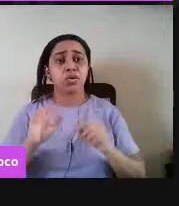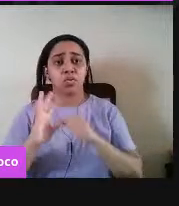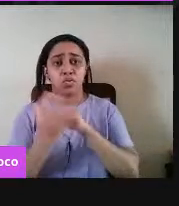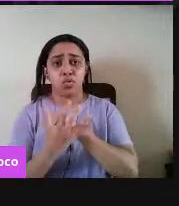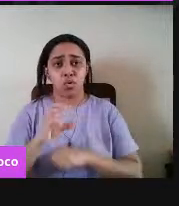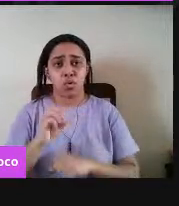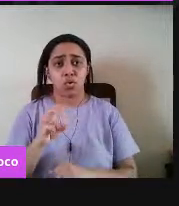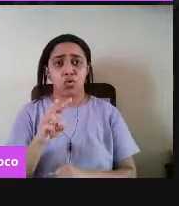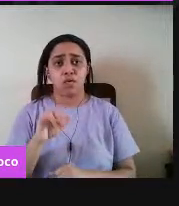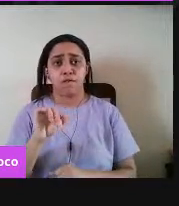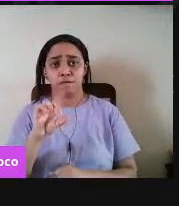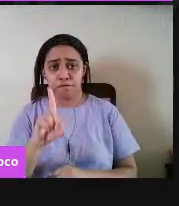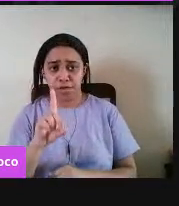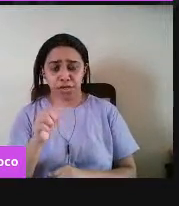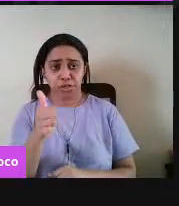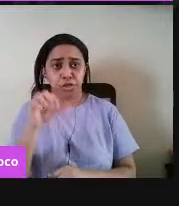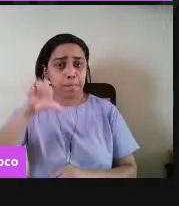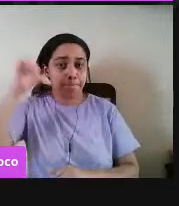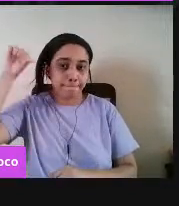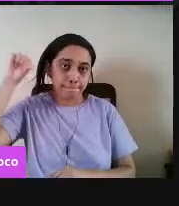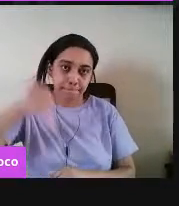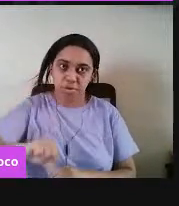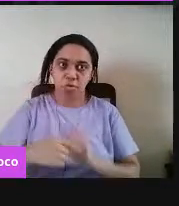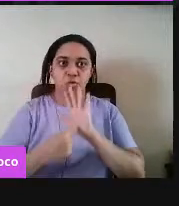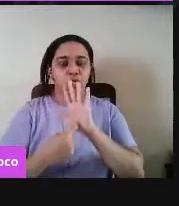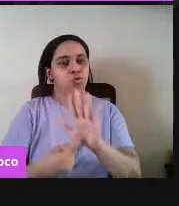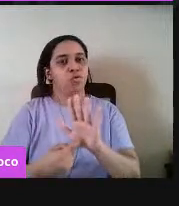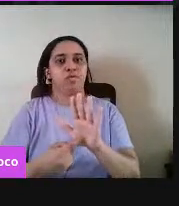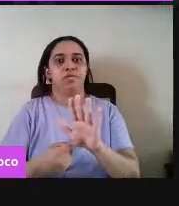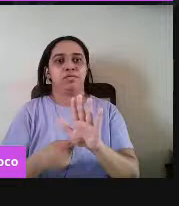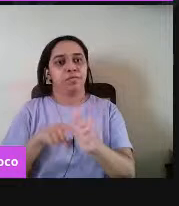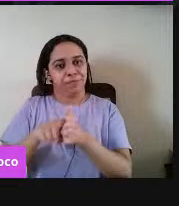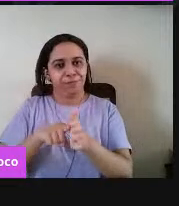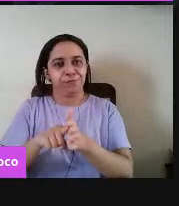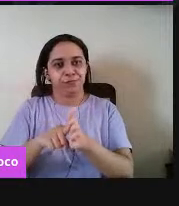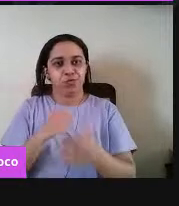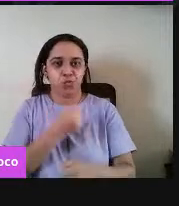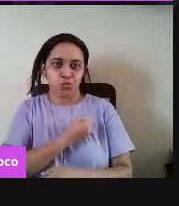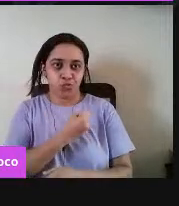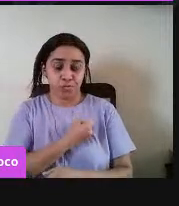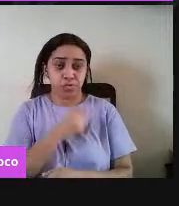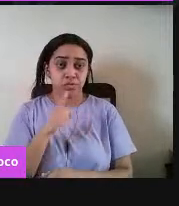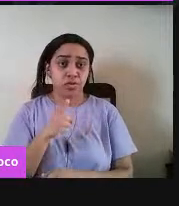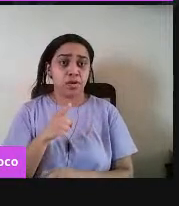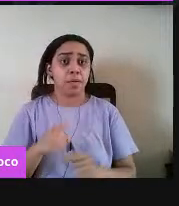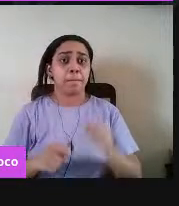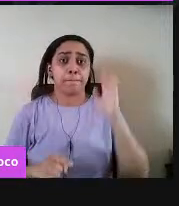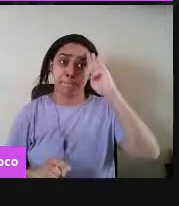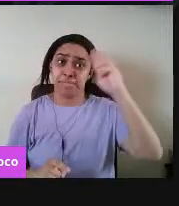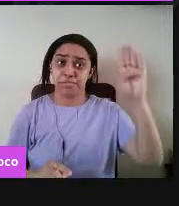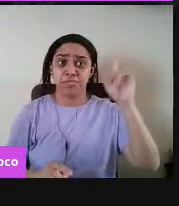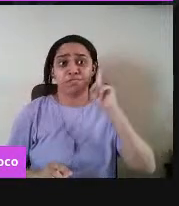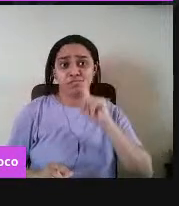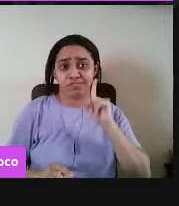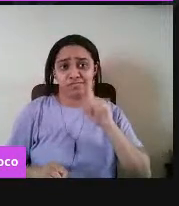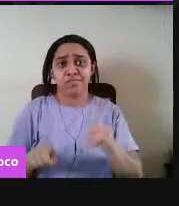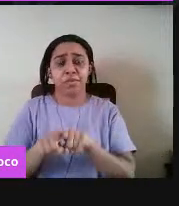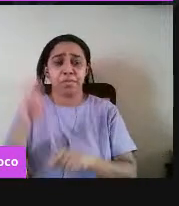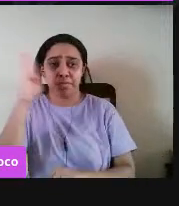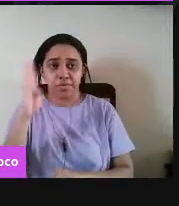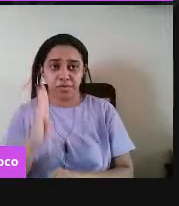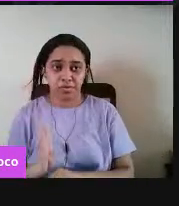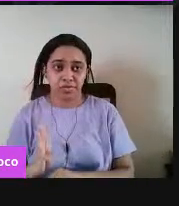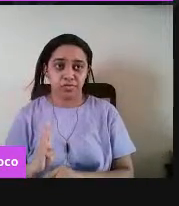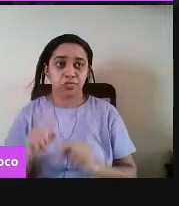indicadores, sobretudo nos Estados Unidos e no Brasil. Fecho aspas. Faz veicular esse sintagma nominal um sentido